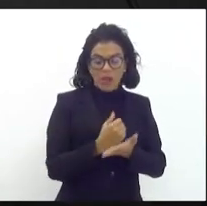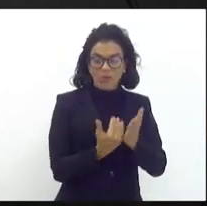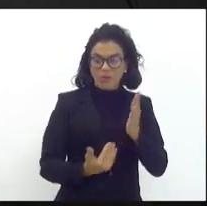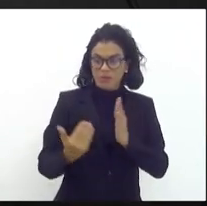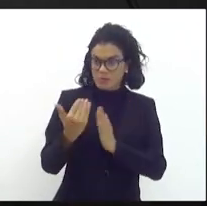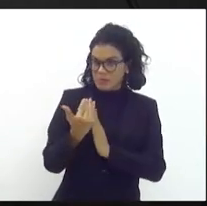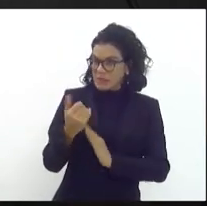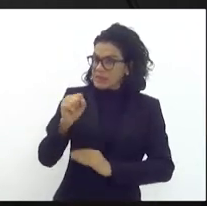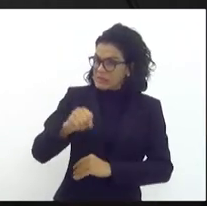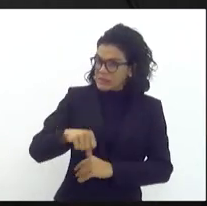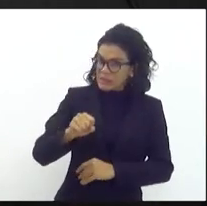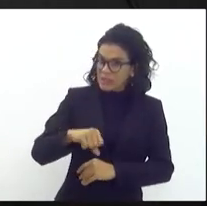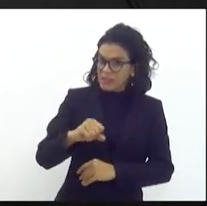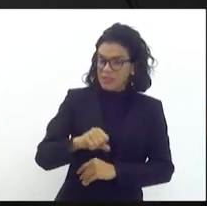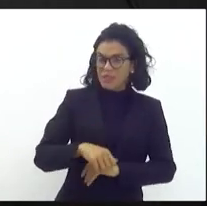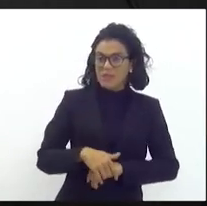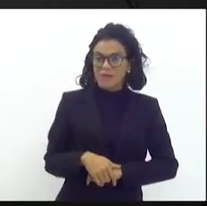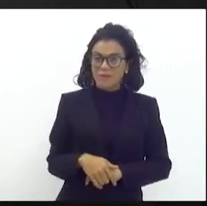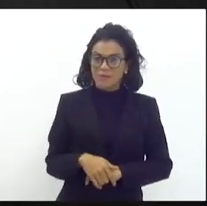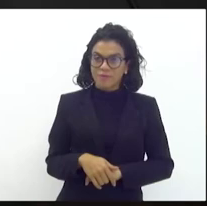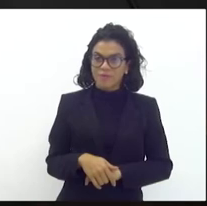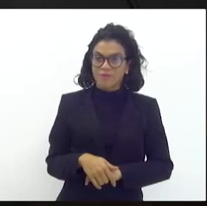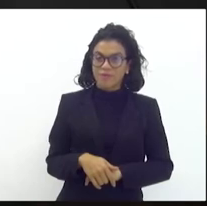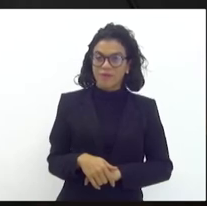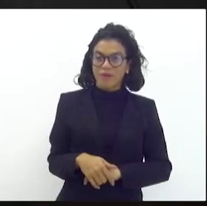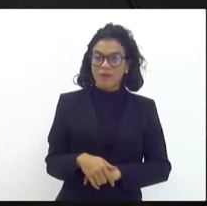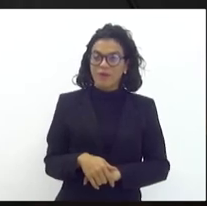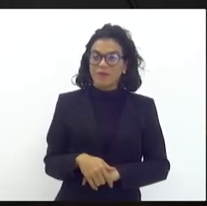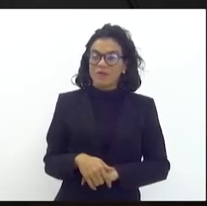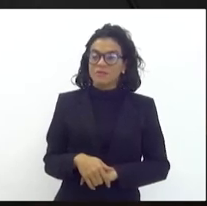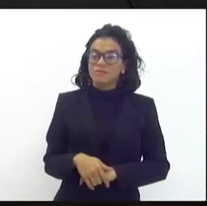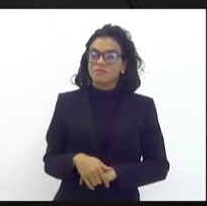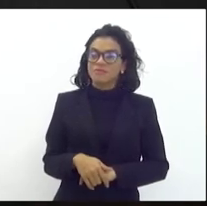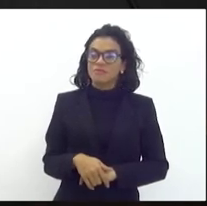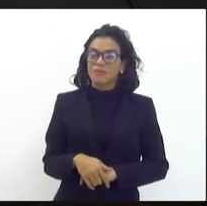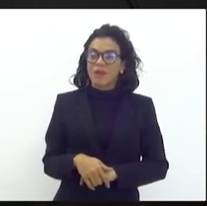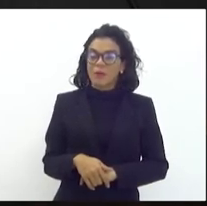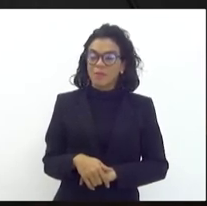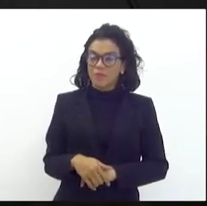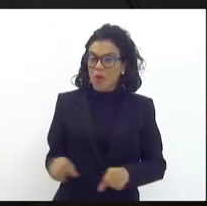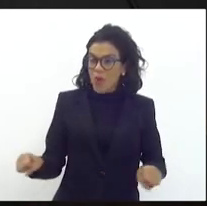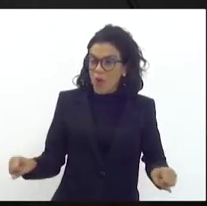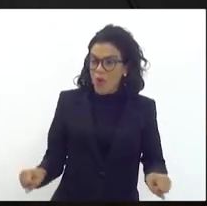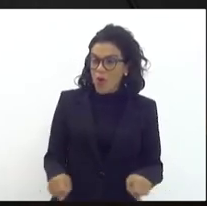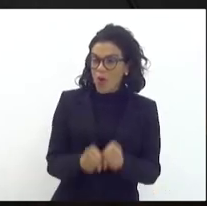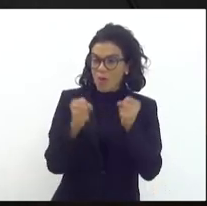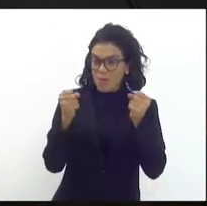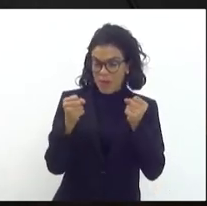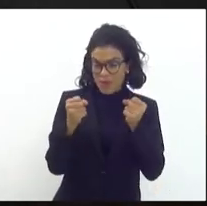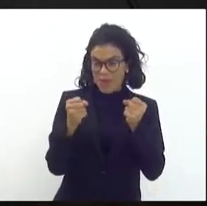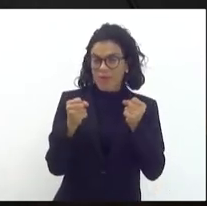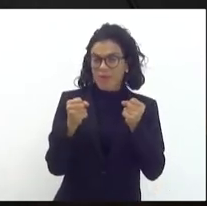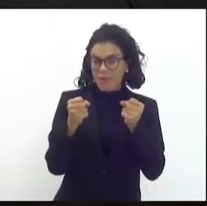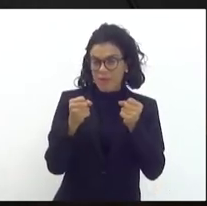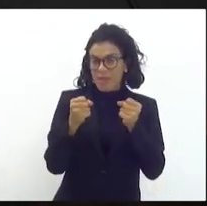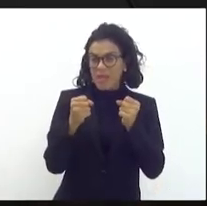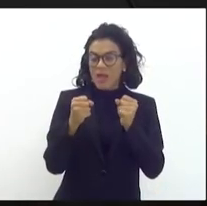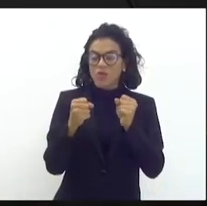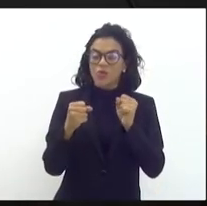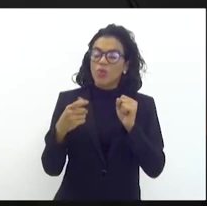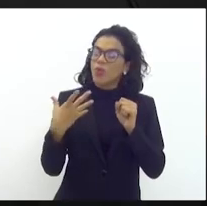bicameral justamente para isso né romper essa barreira simbolista